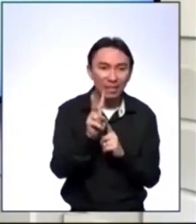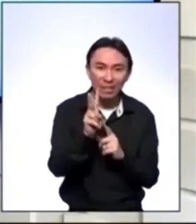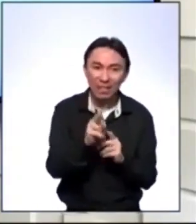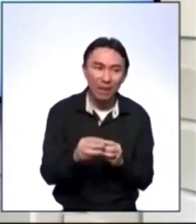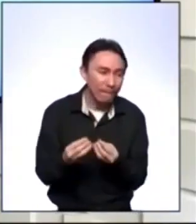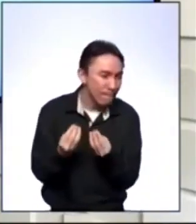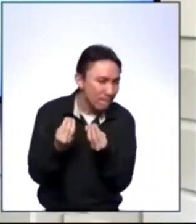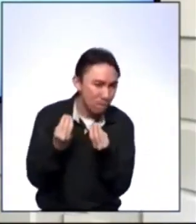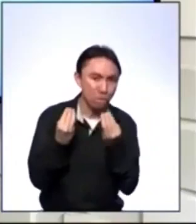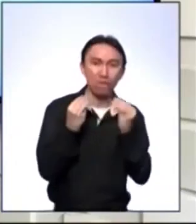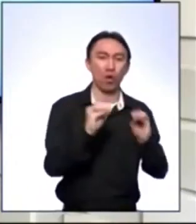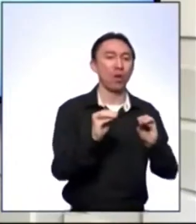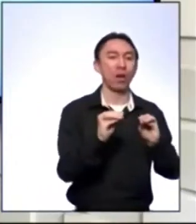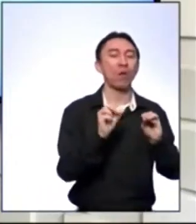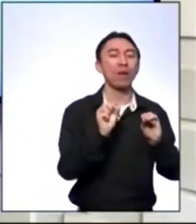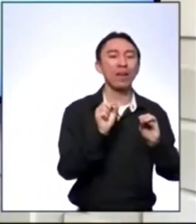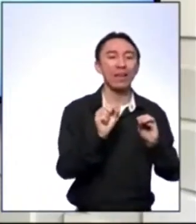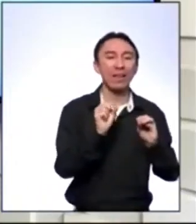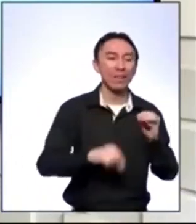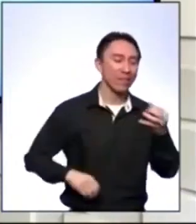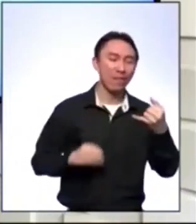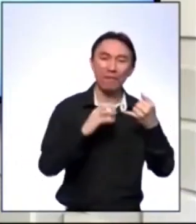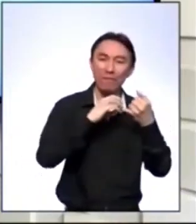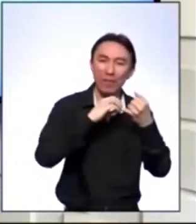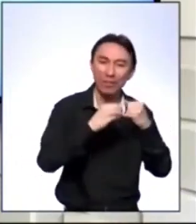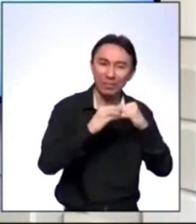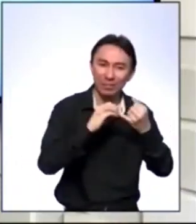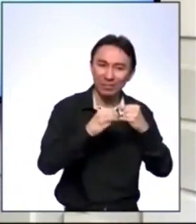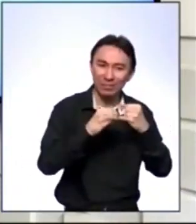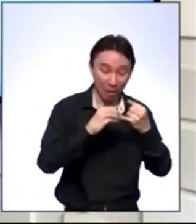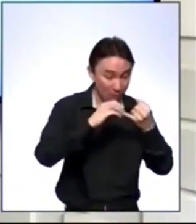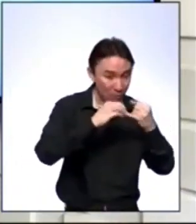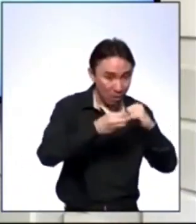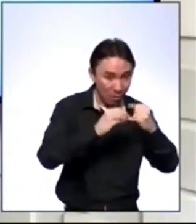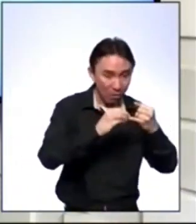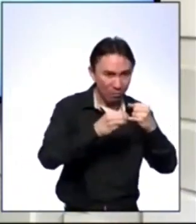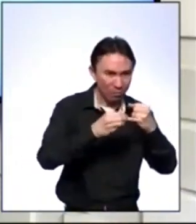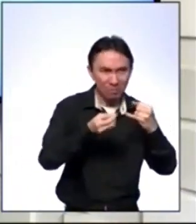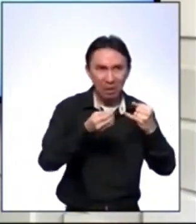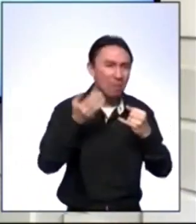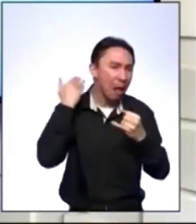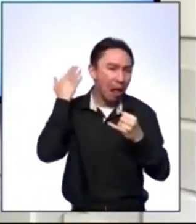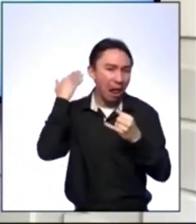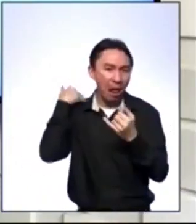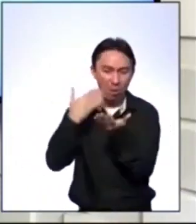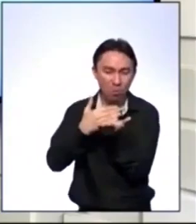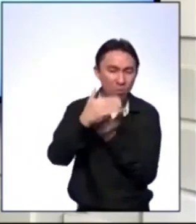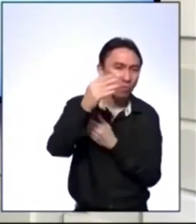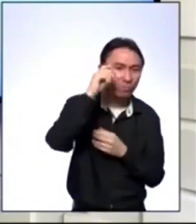origem negra dela. Aliás, o feijão é negro, o arroz é branco.